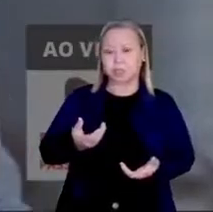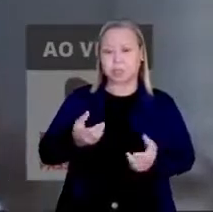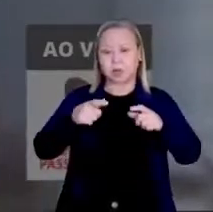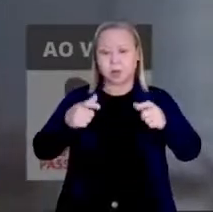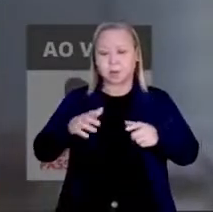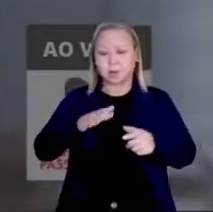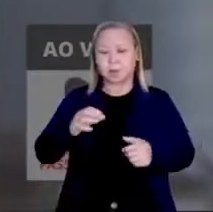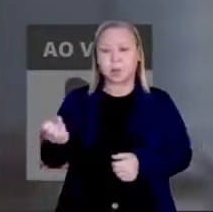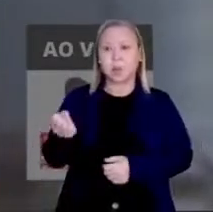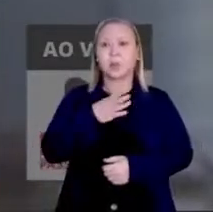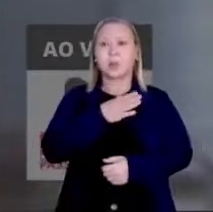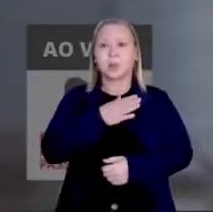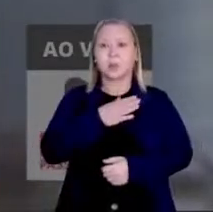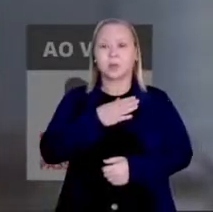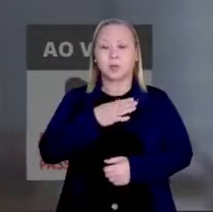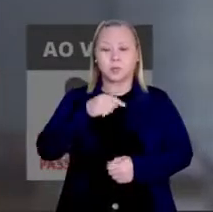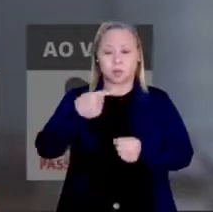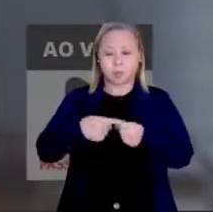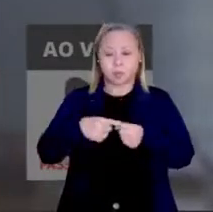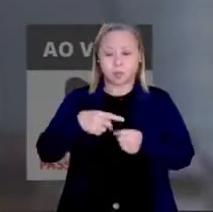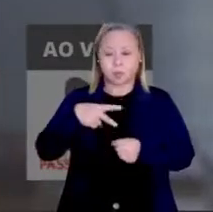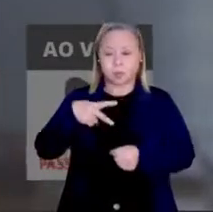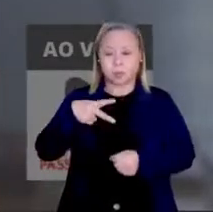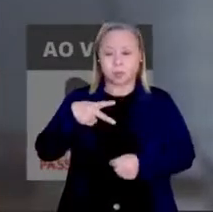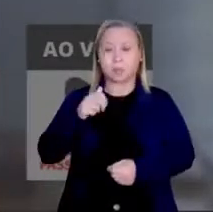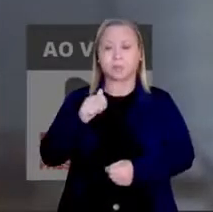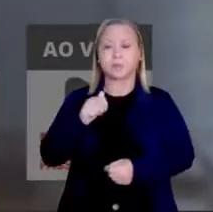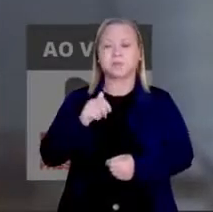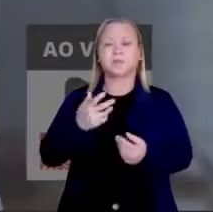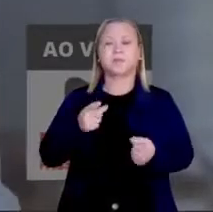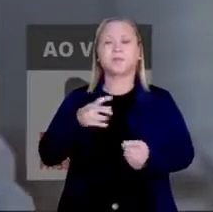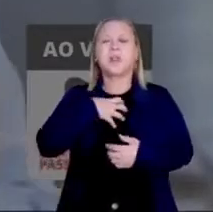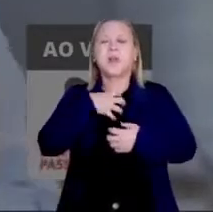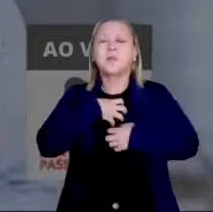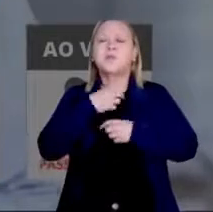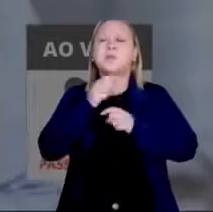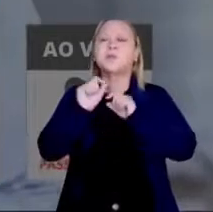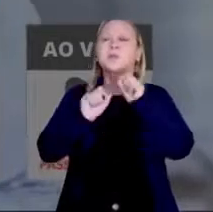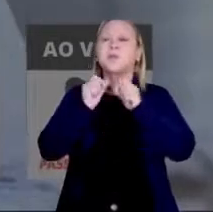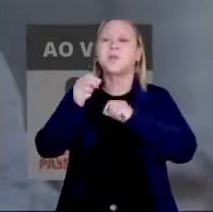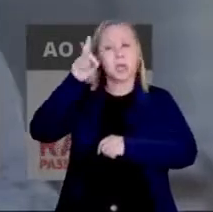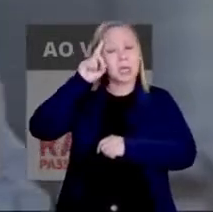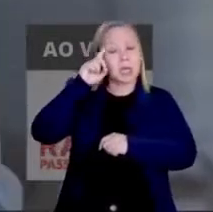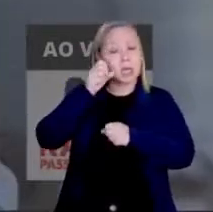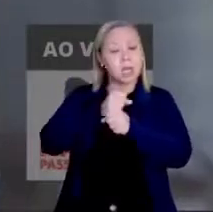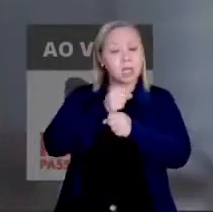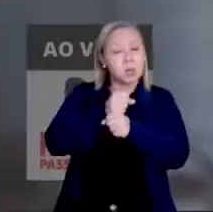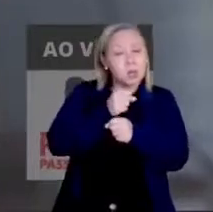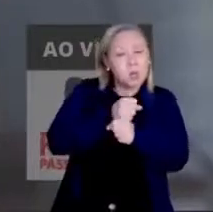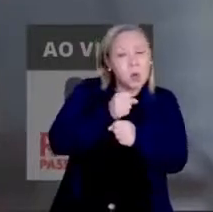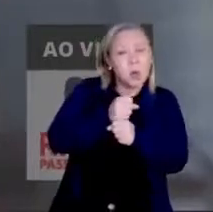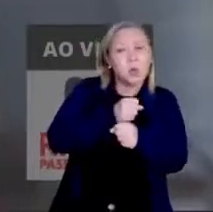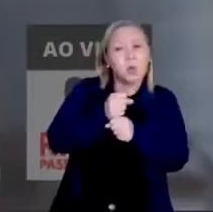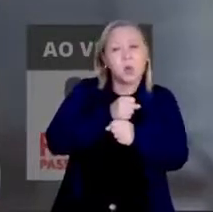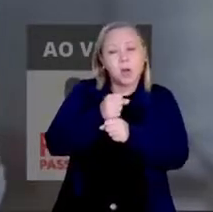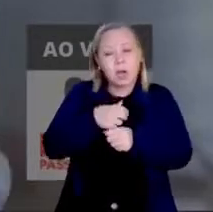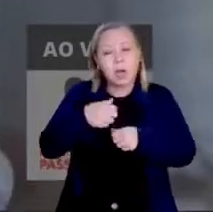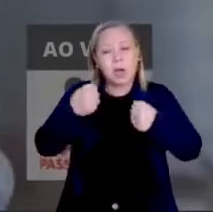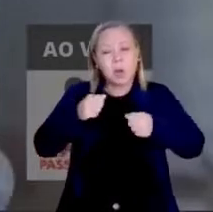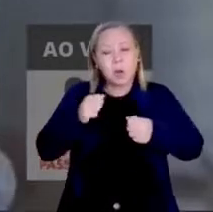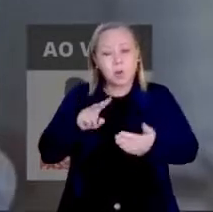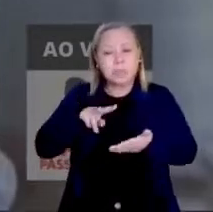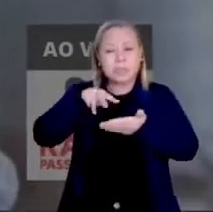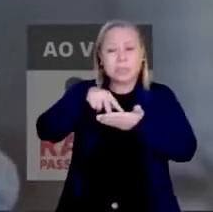um assunto que me dá muito orgulho, mas muito orgulho. Pense num cara, sabe, que tem